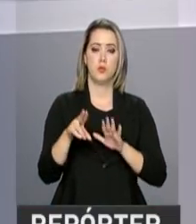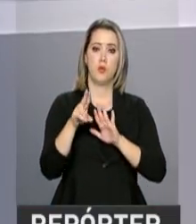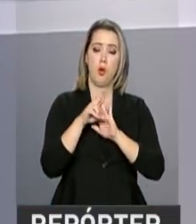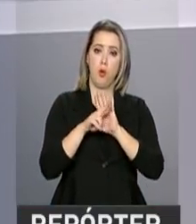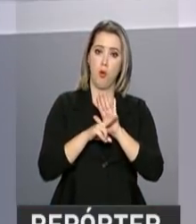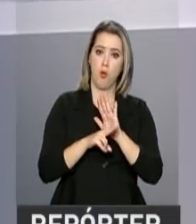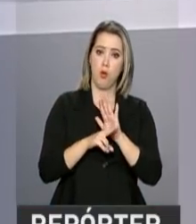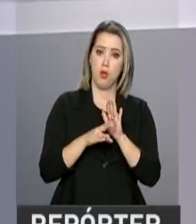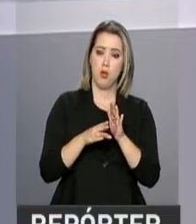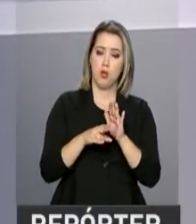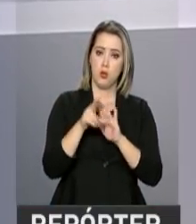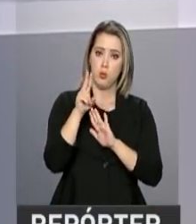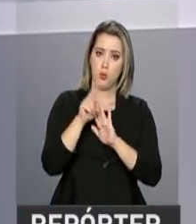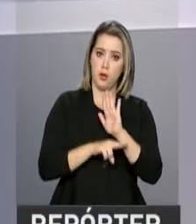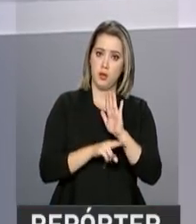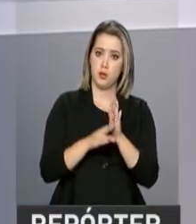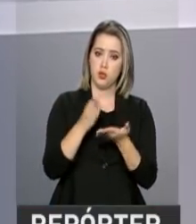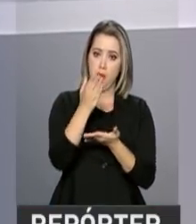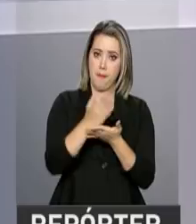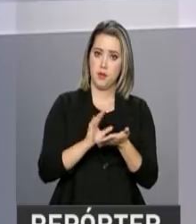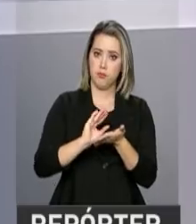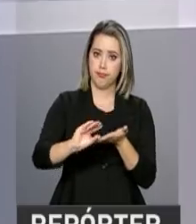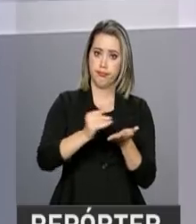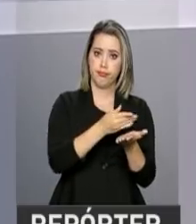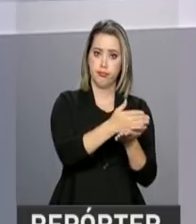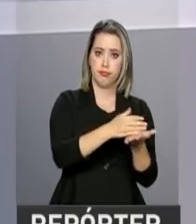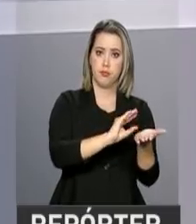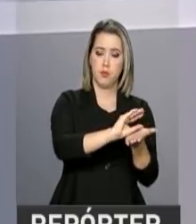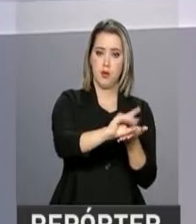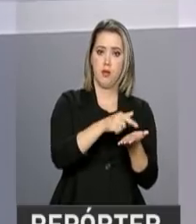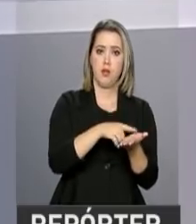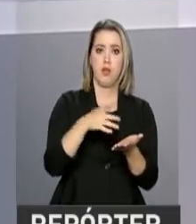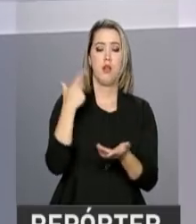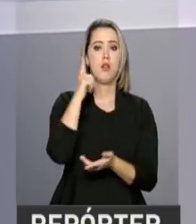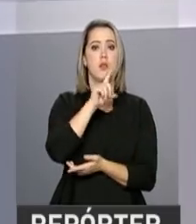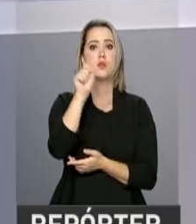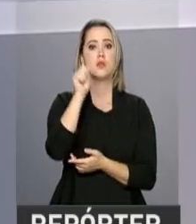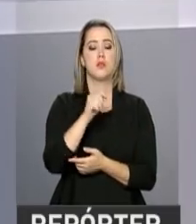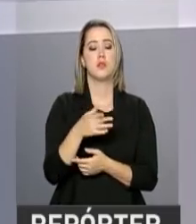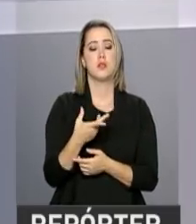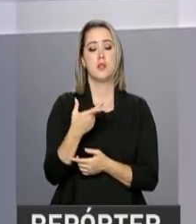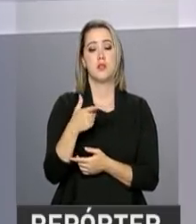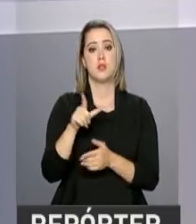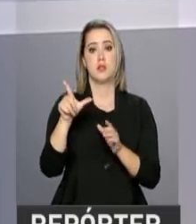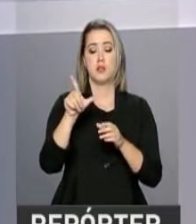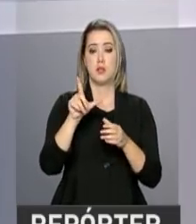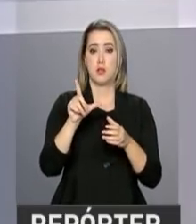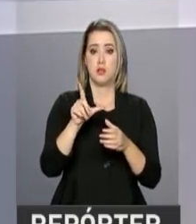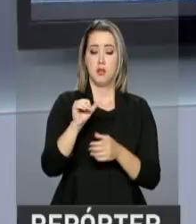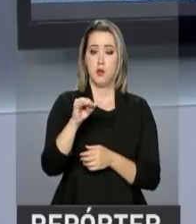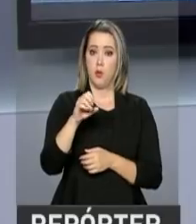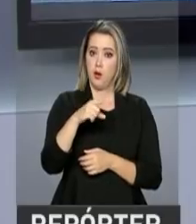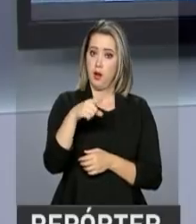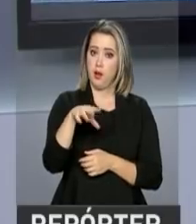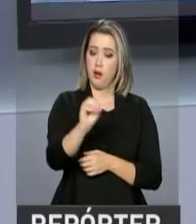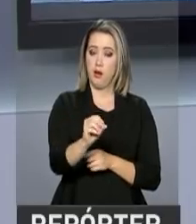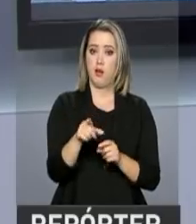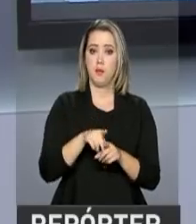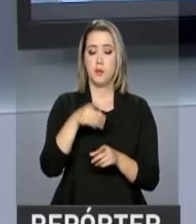que nós vimos na reportagem ganha o leilão quem oferecer o maior percentual de óleo ao governo